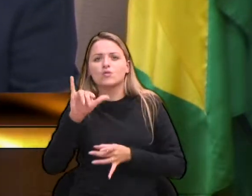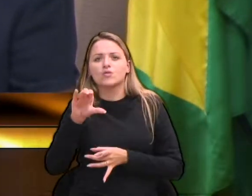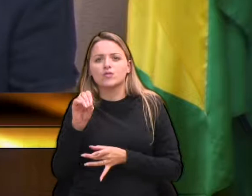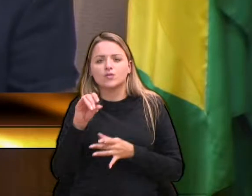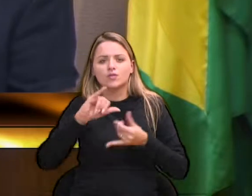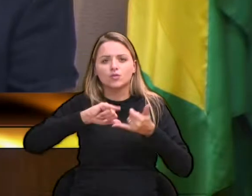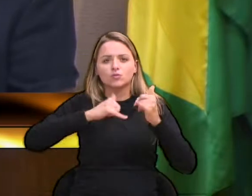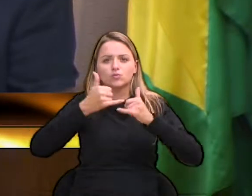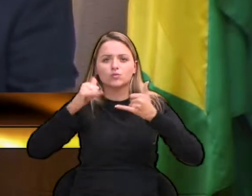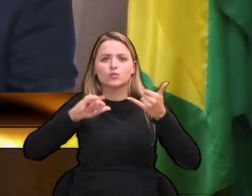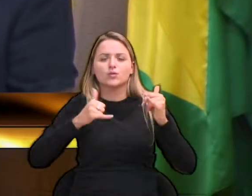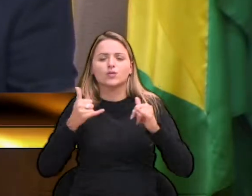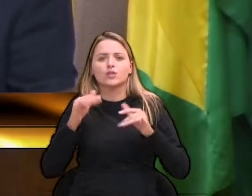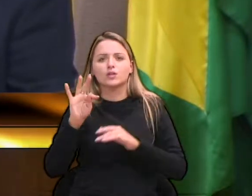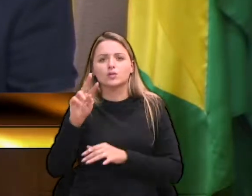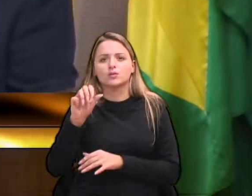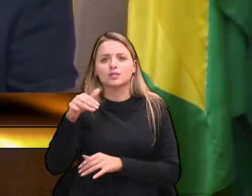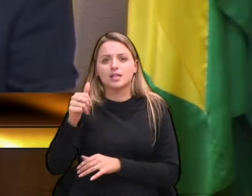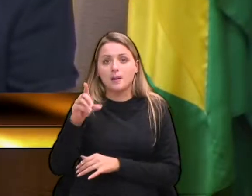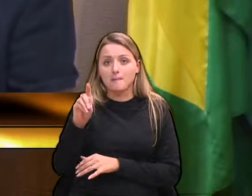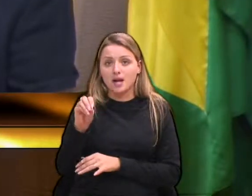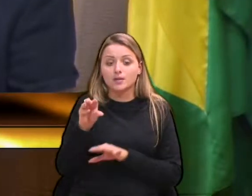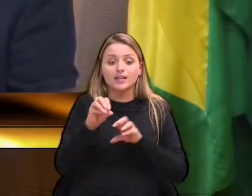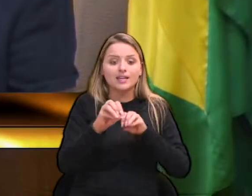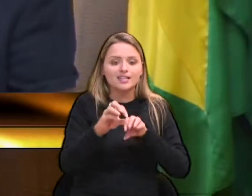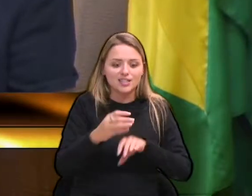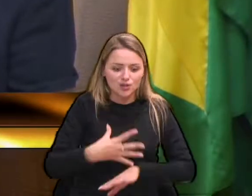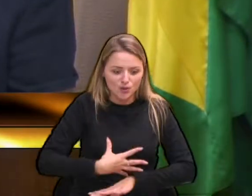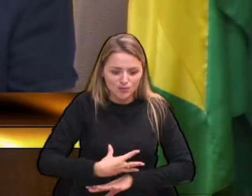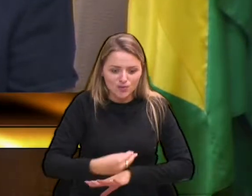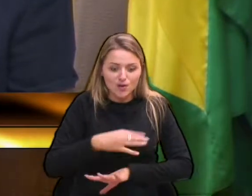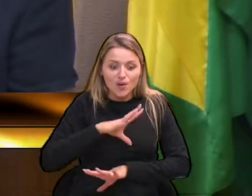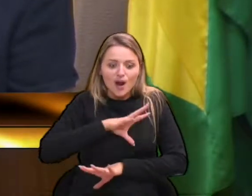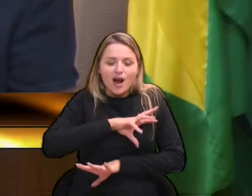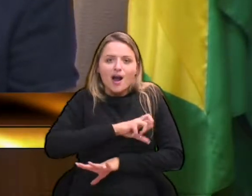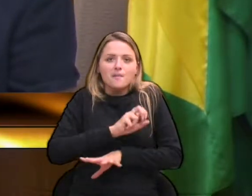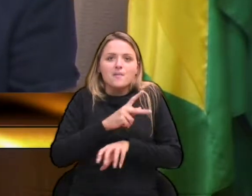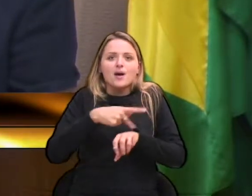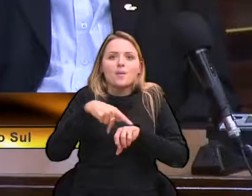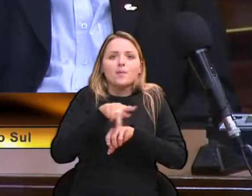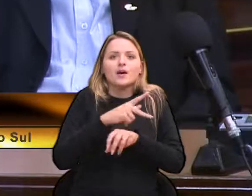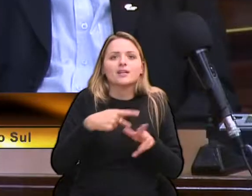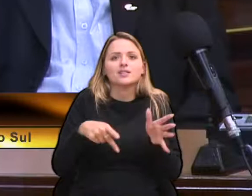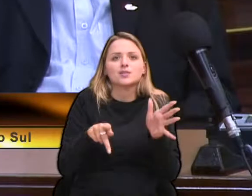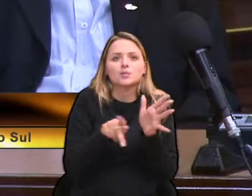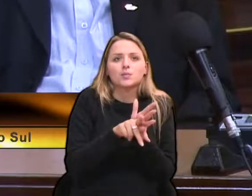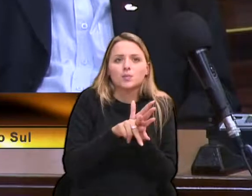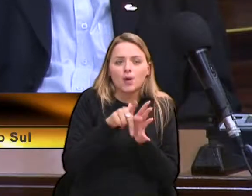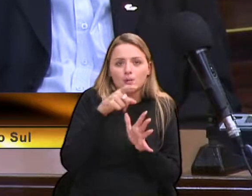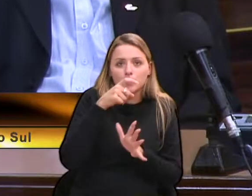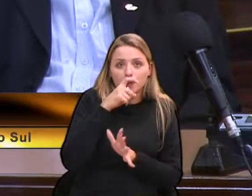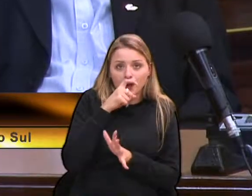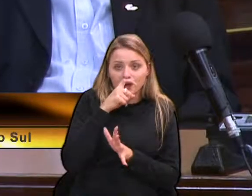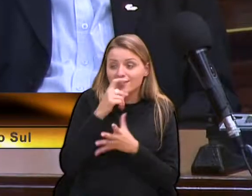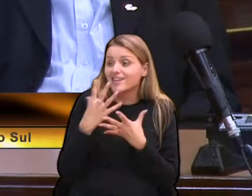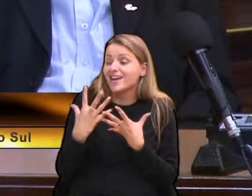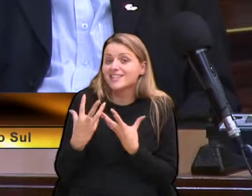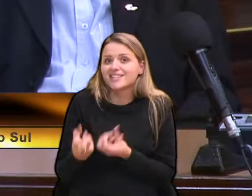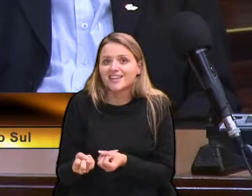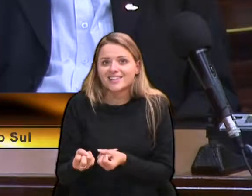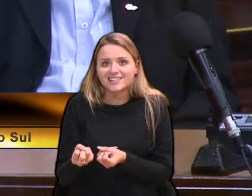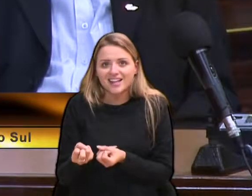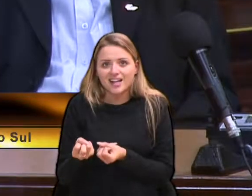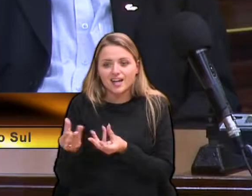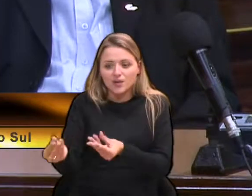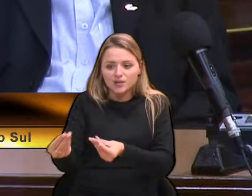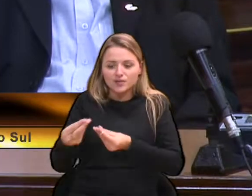sonhos, ensinaram os filhos a amar a pátria de seus pais e aquela que os acolheu. Os